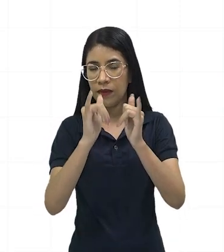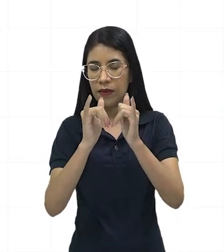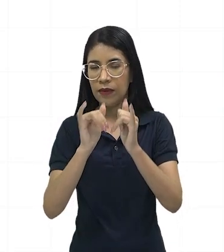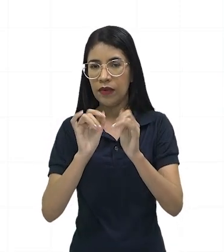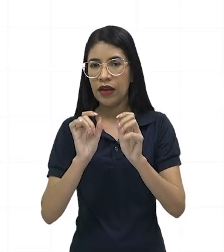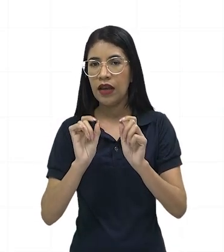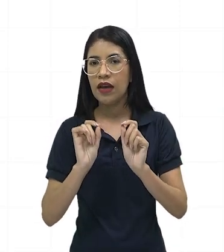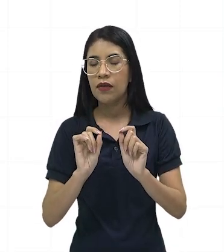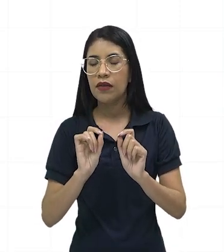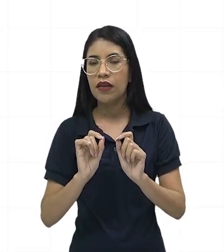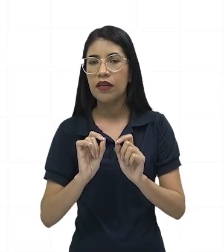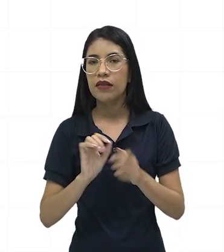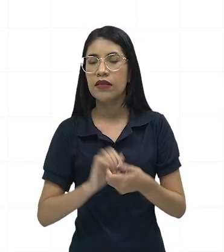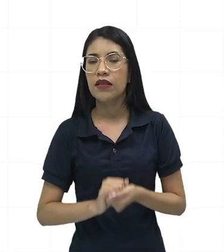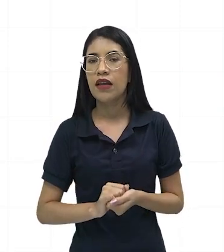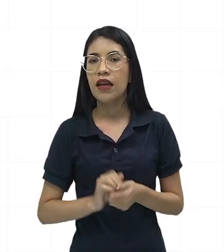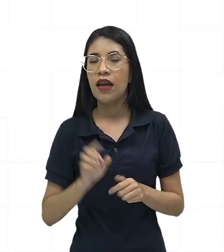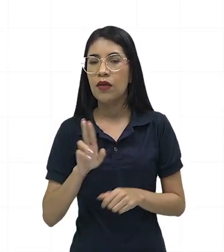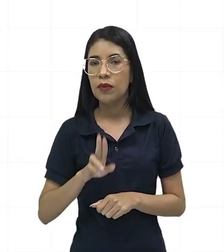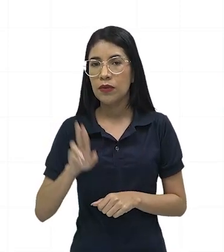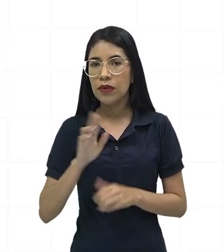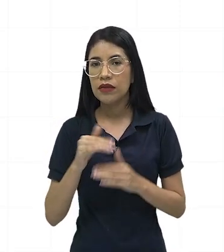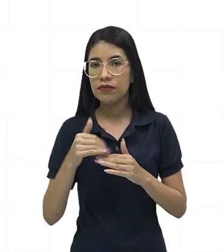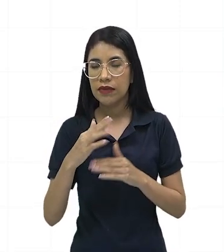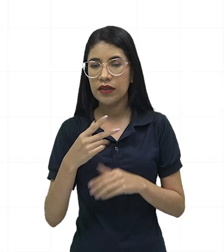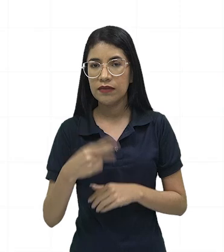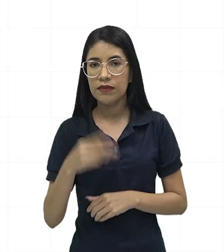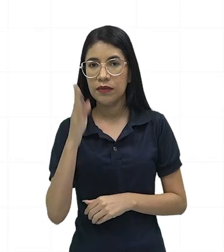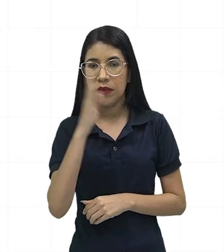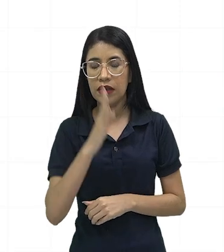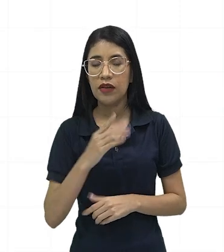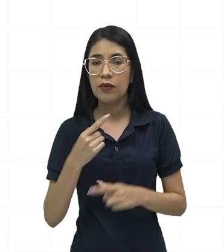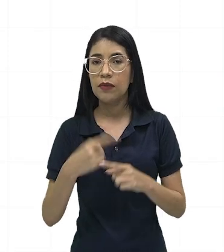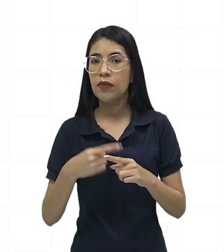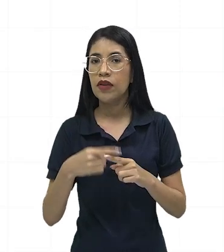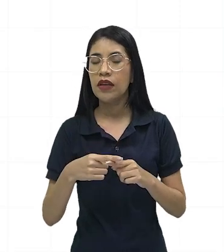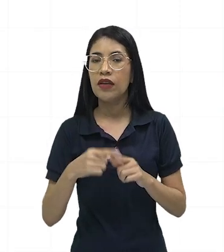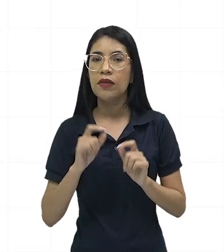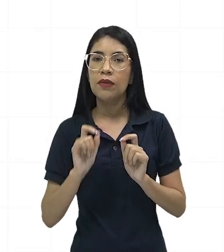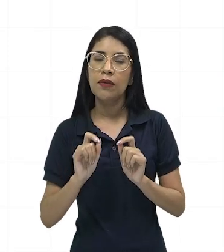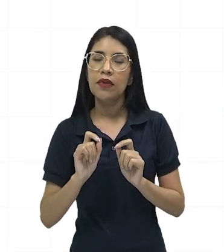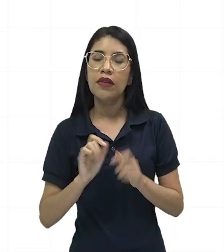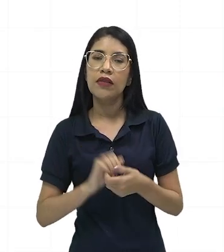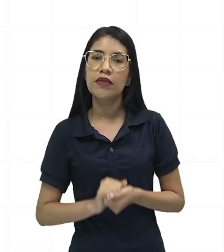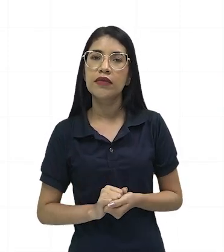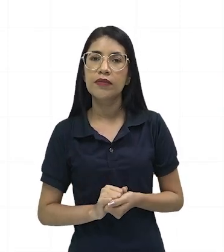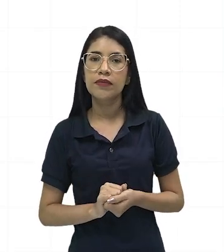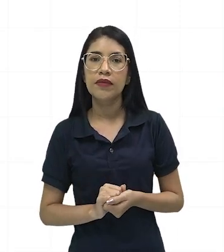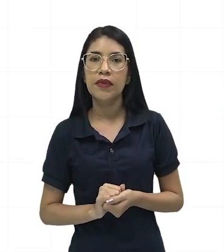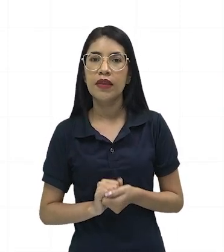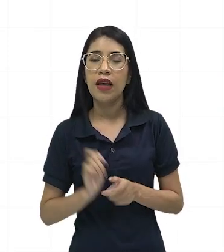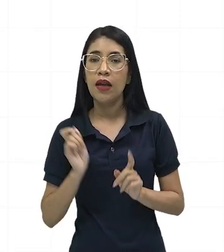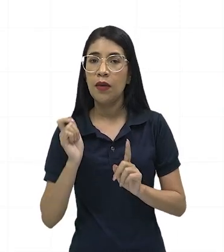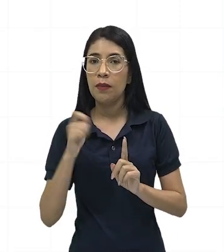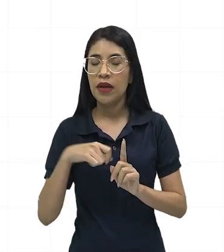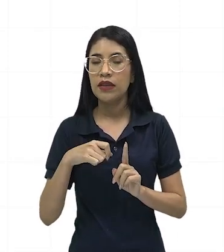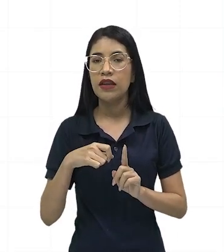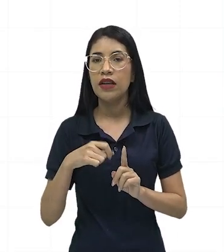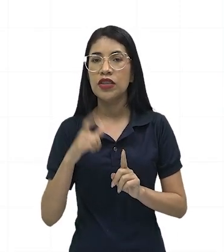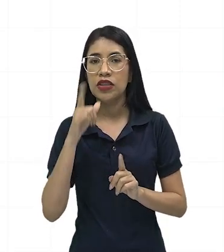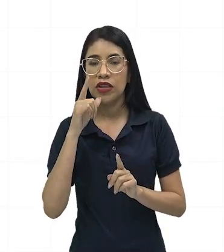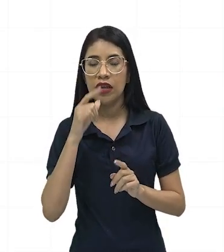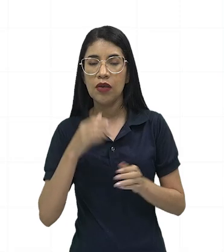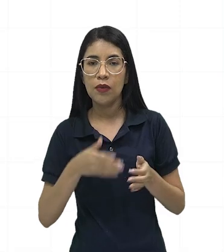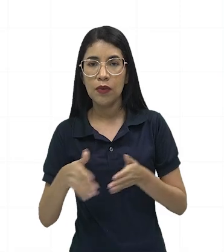hidrelétricas, elas são as mais utilizadas pelo enorme potencial hidráulico do país. Ou seja,